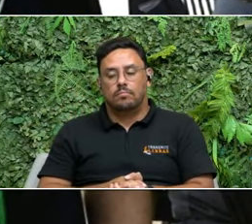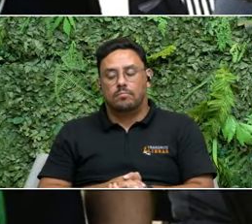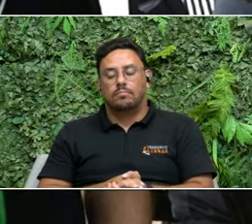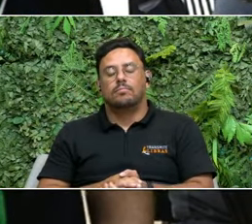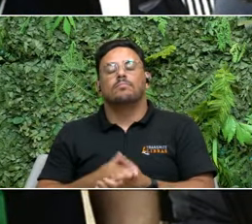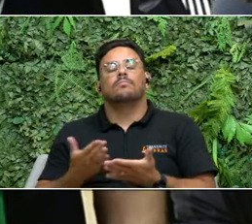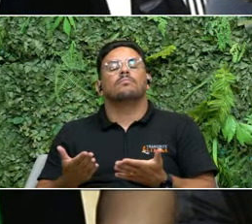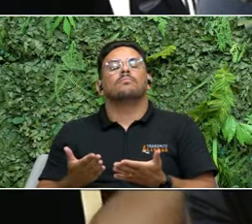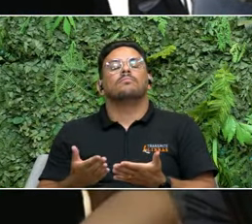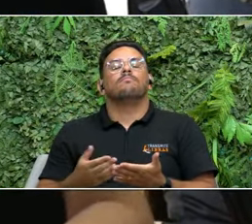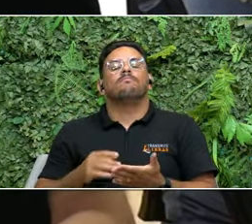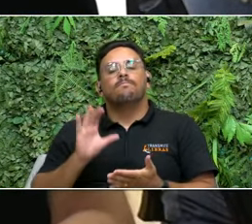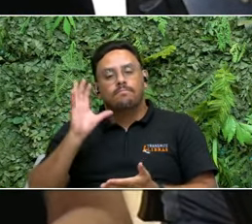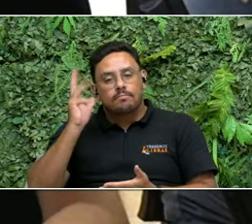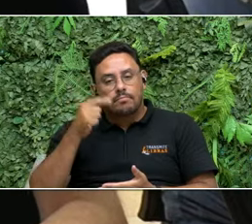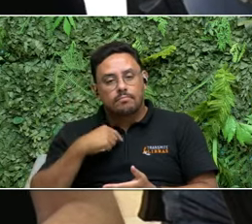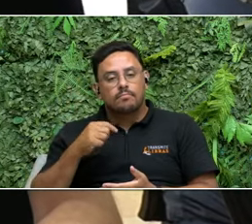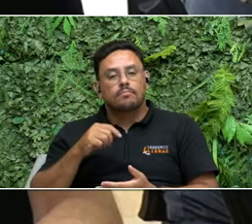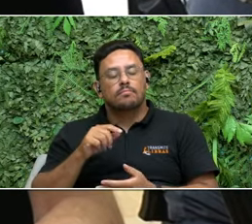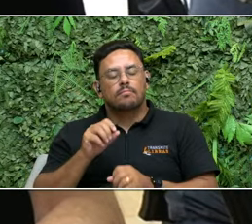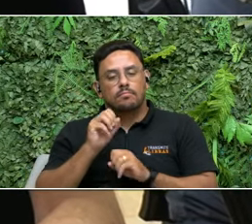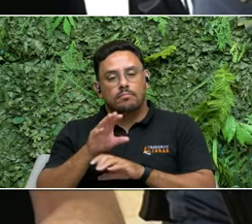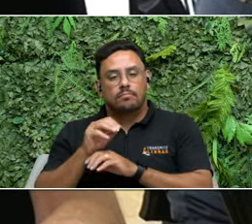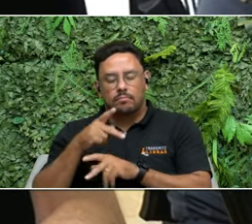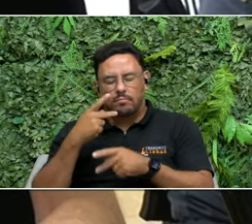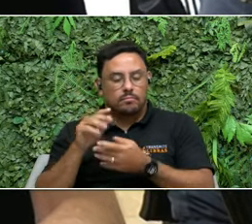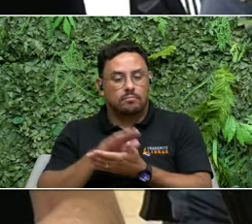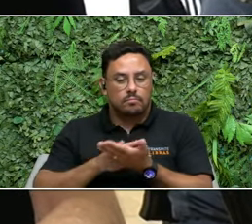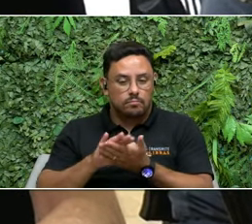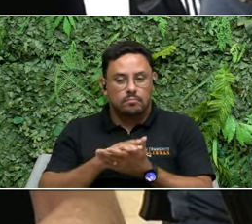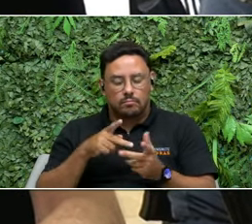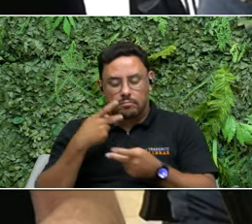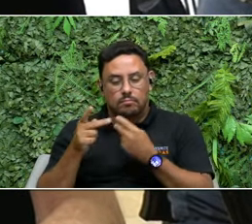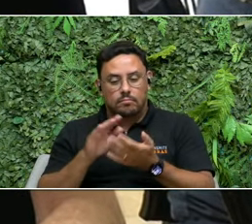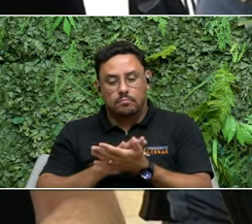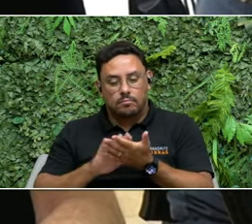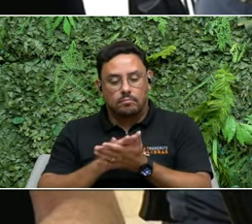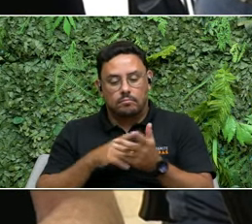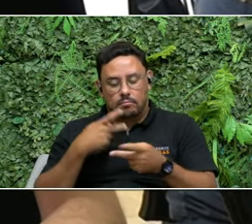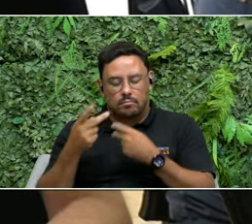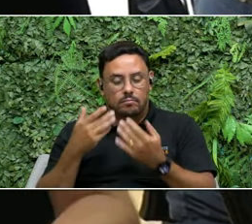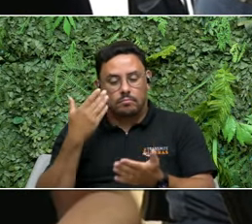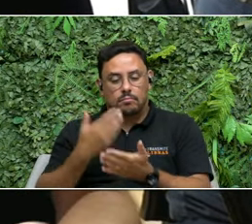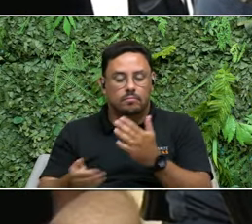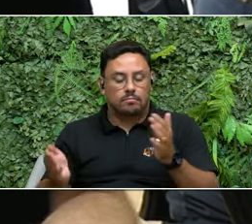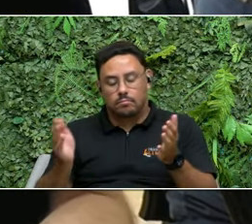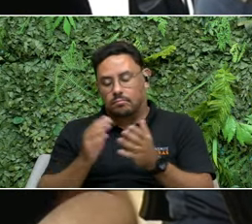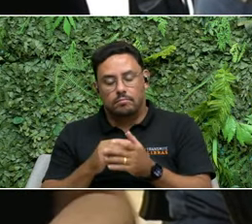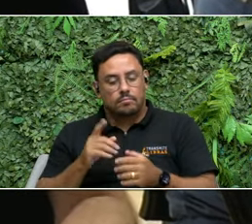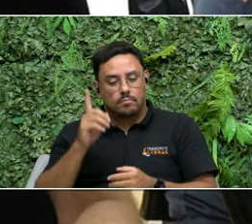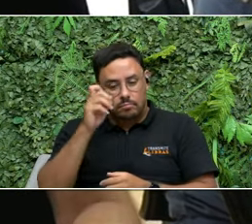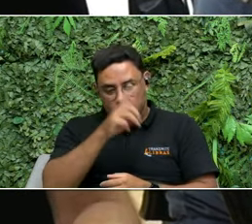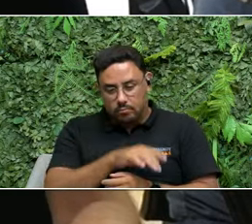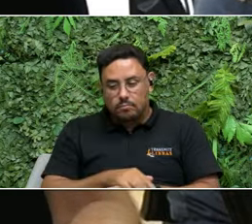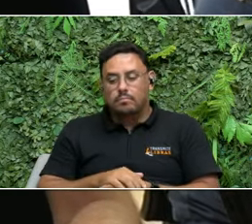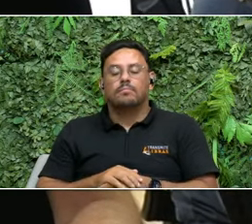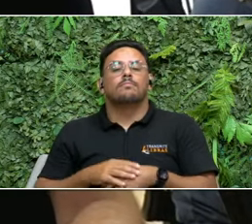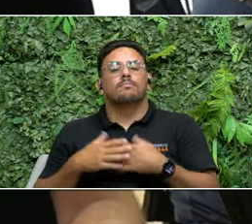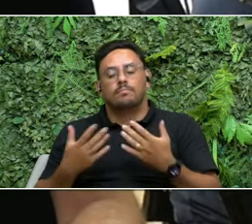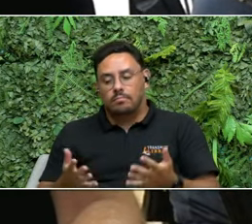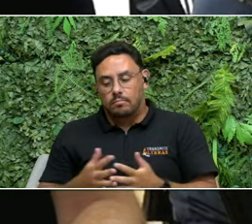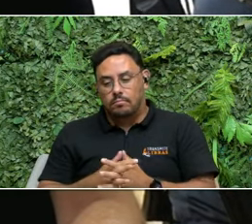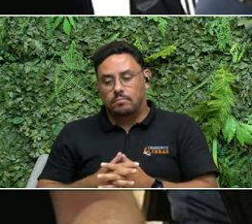Ô Bob o Gabriel falou nada não viu gente quer dizer até falou mas fala embolado demais quando perde é mais difícil